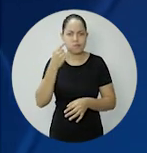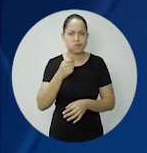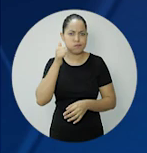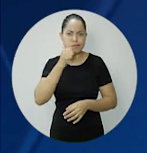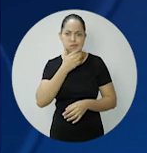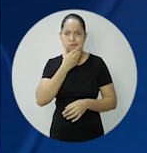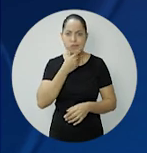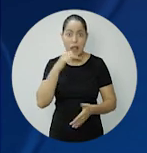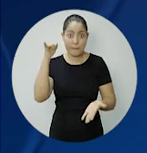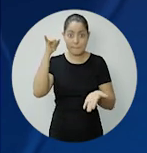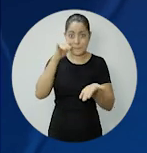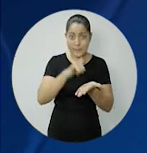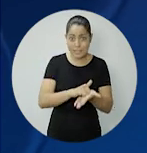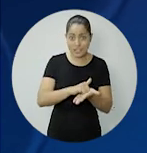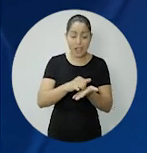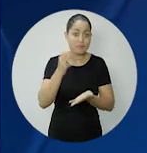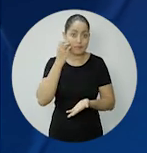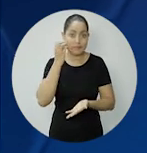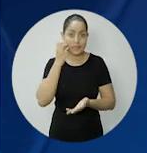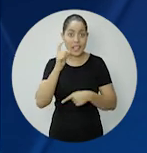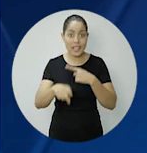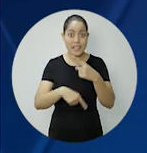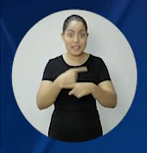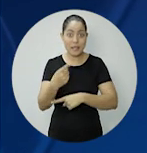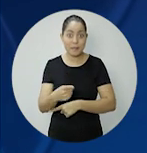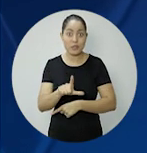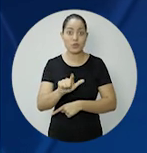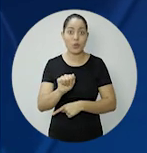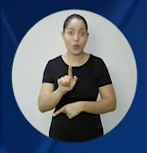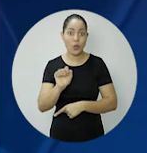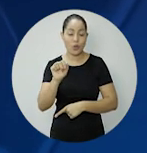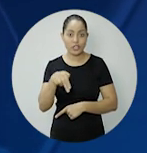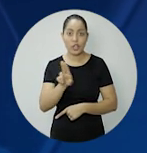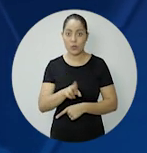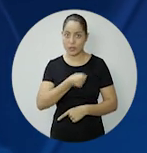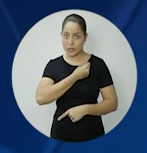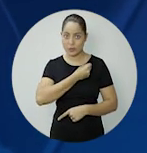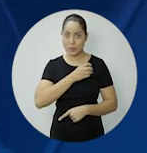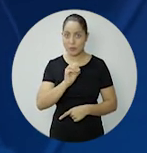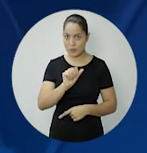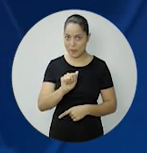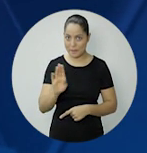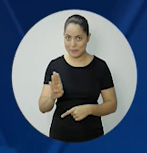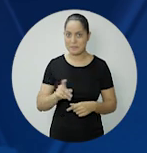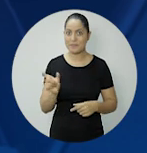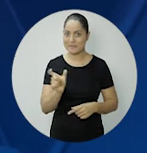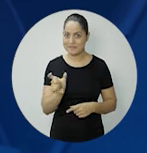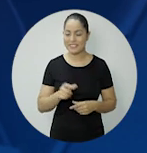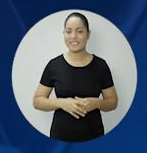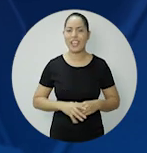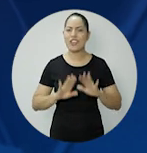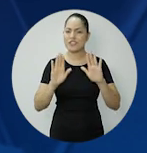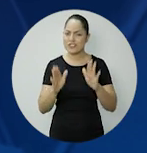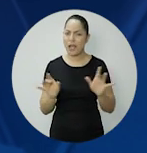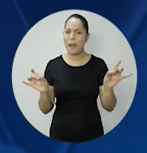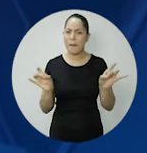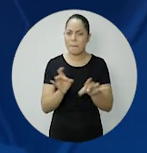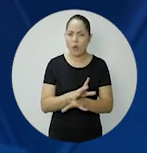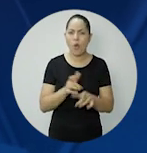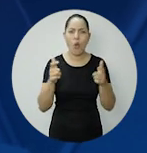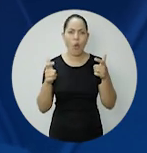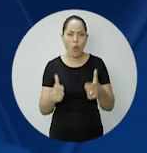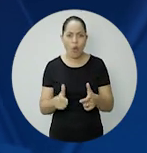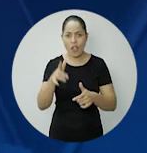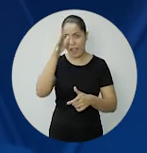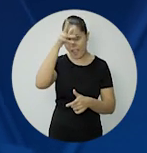advogada baixar o aplicativo no smartphone e fazer o login a partir de sua credencial da OAB. A ferramenta já está disponível